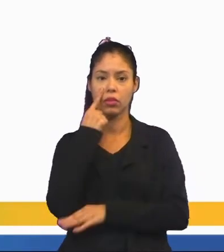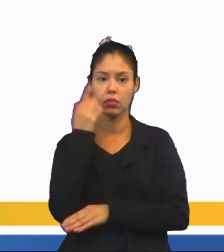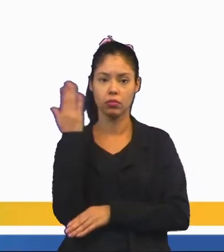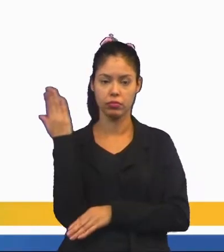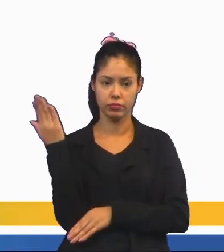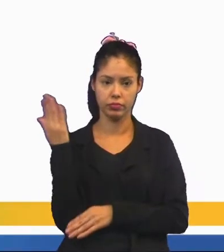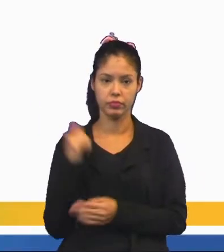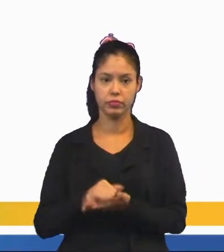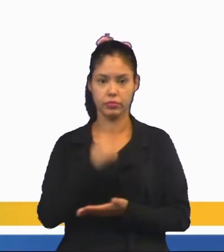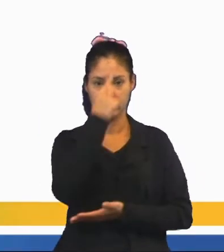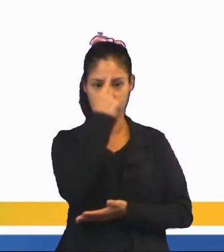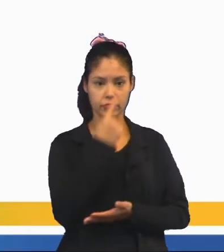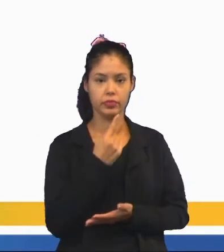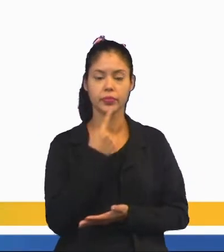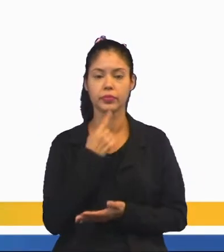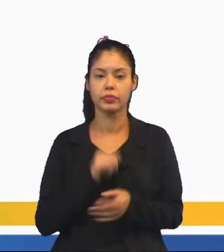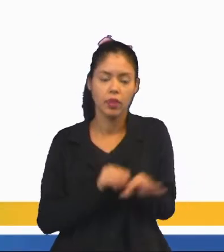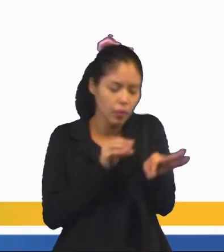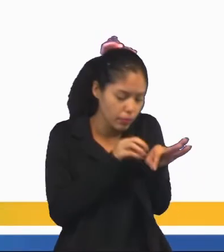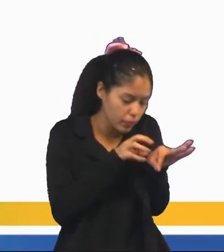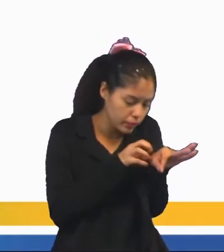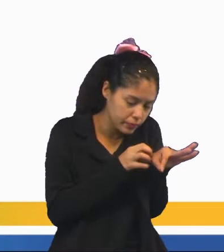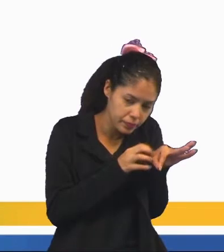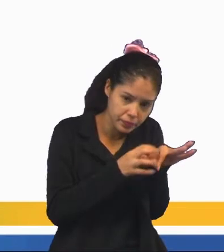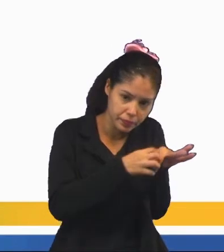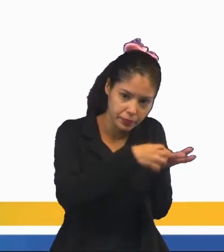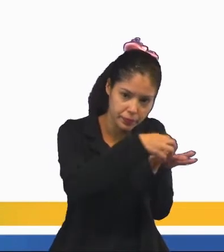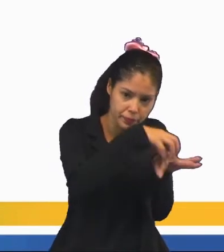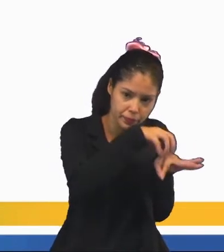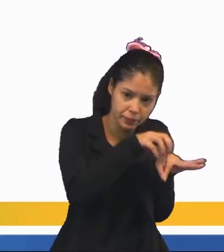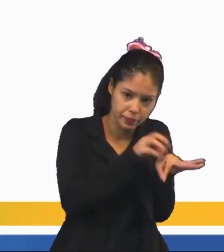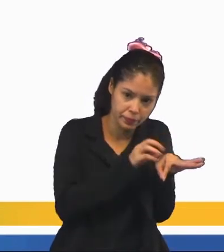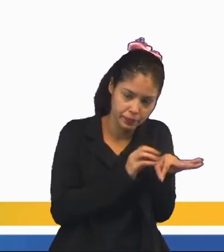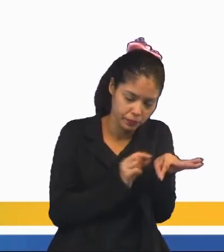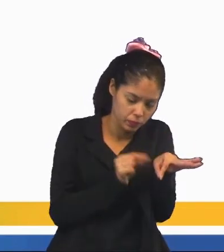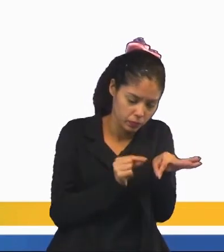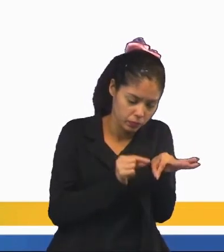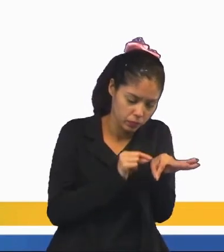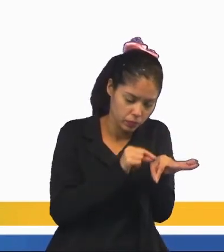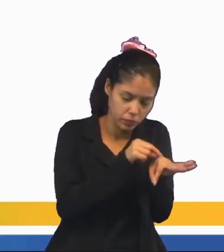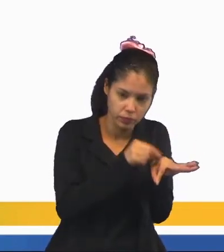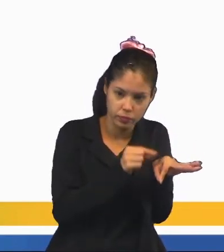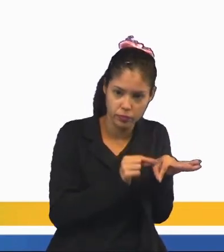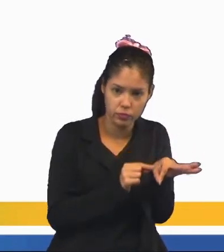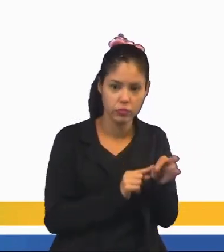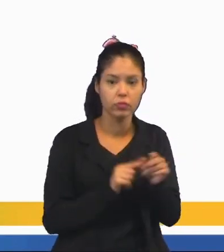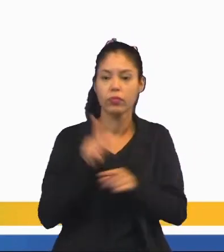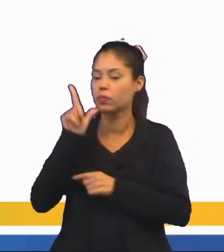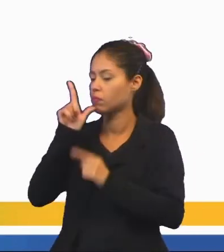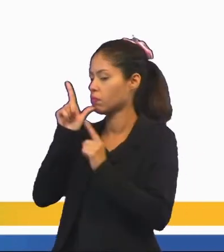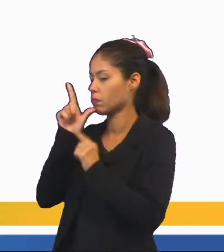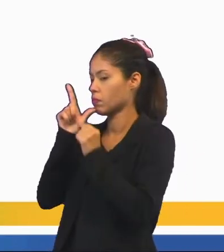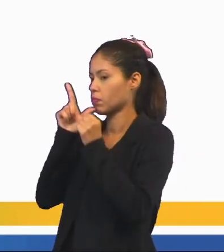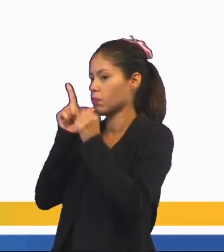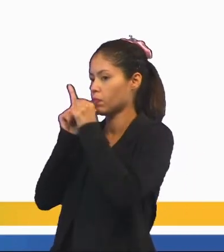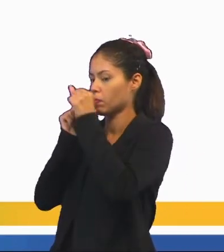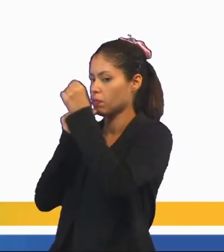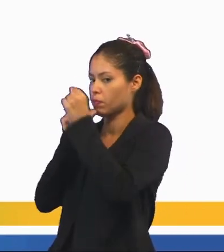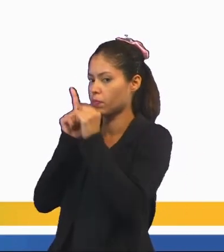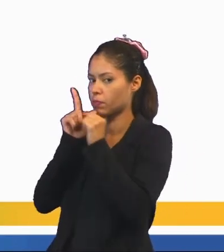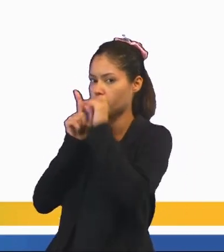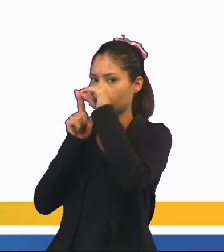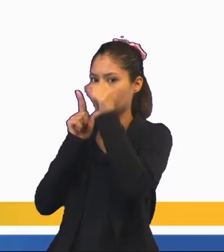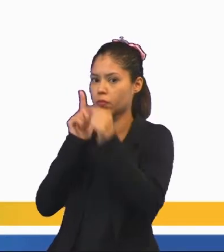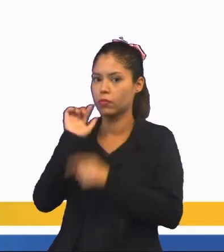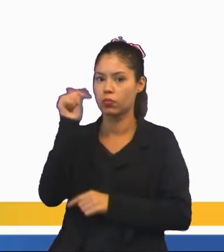temos, né, as herpes, as 2 formas mostrando aqui. A infecção pode também ocorrer